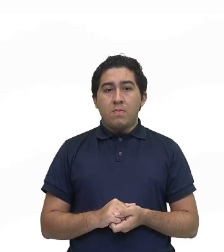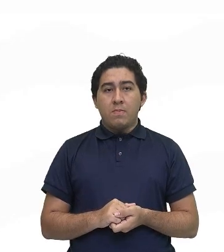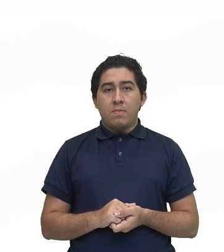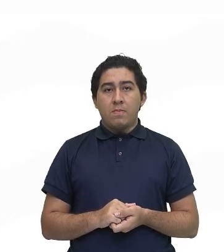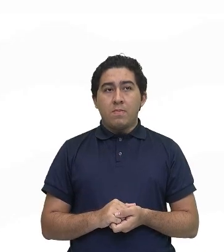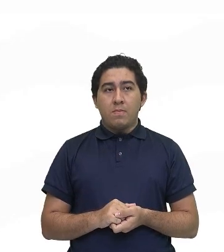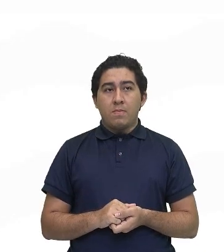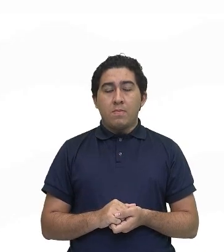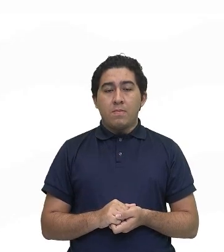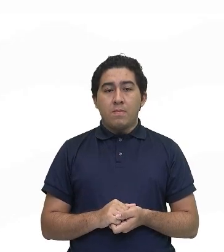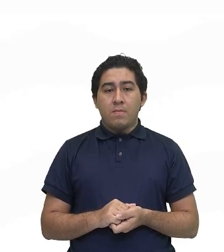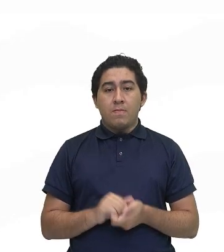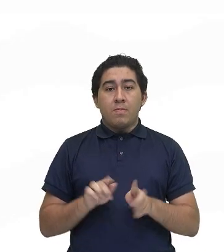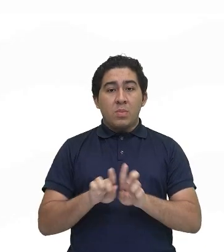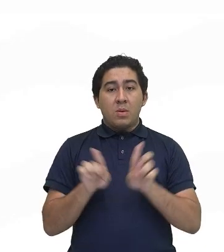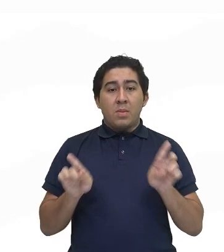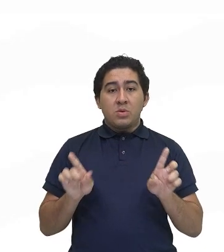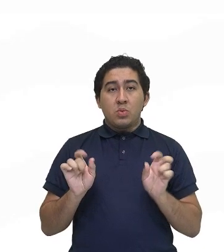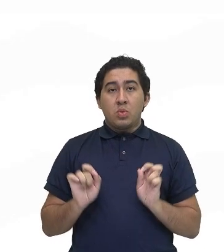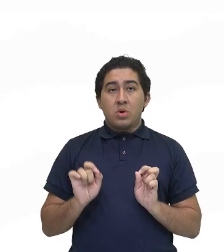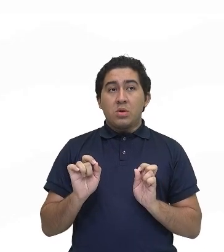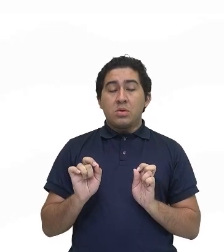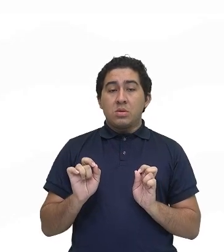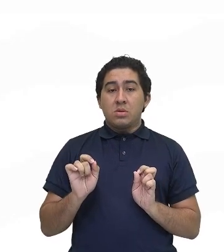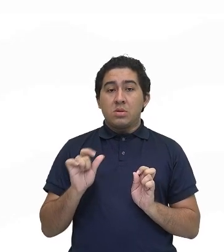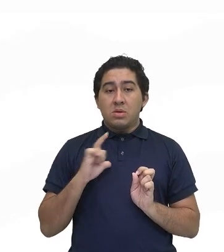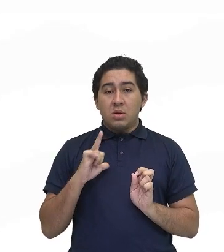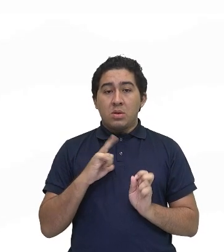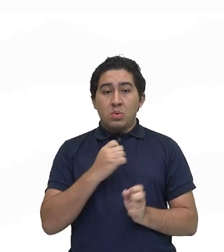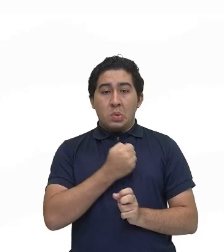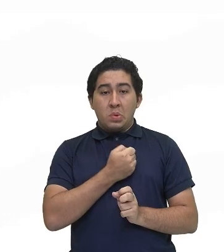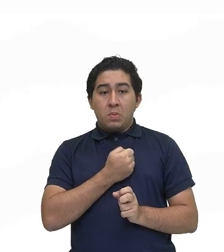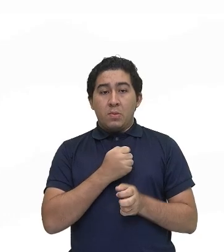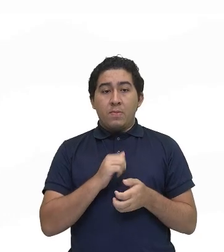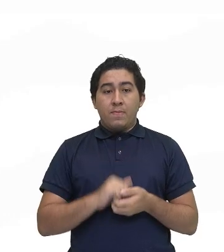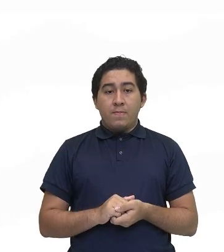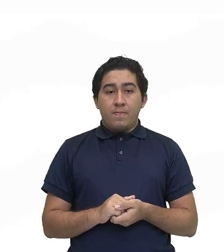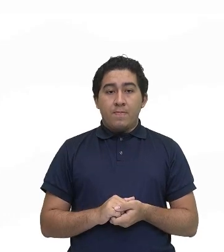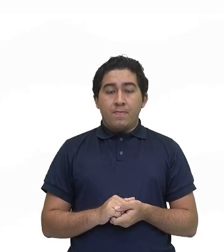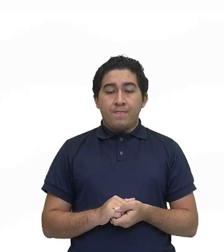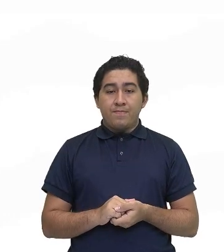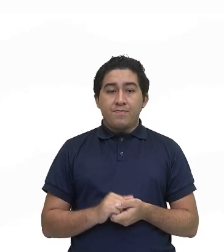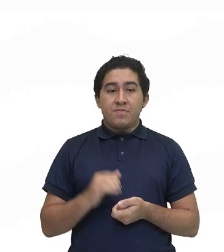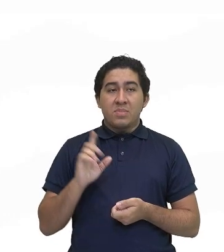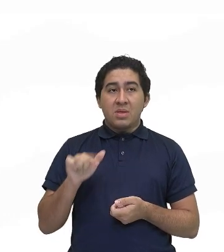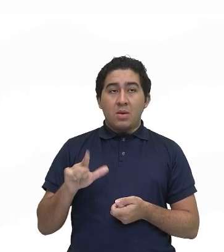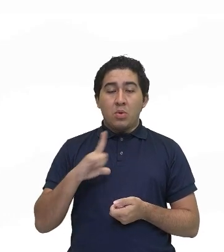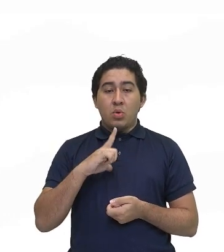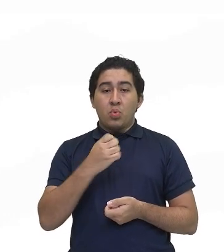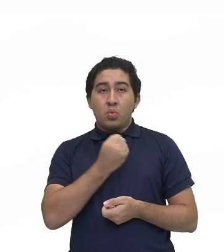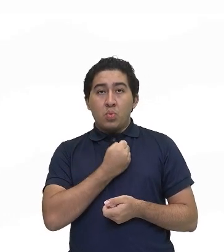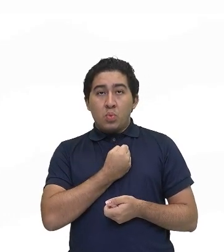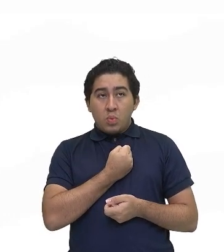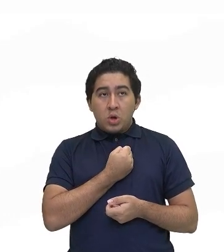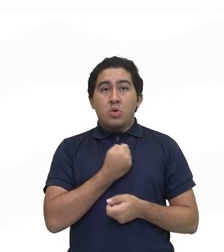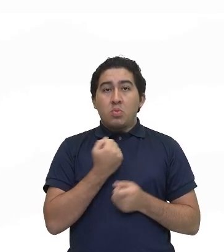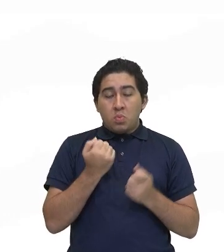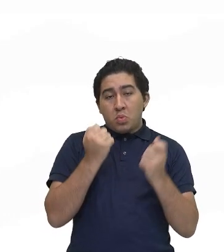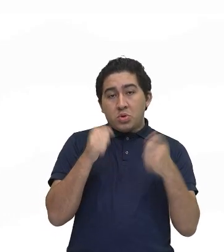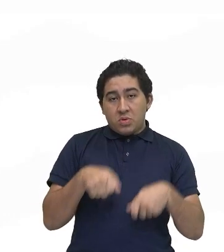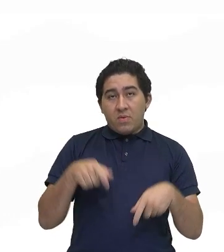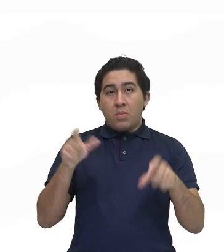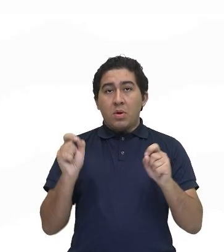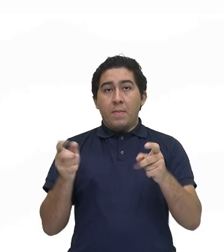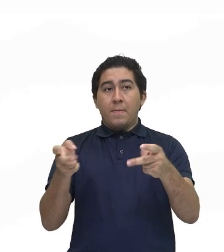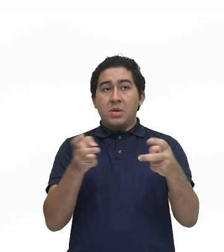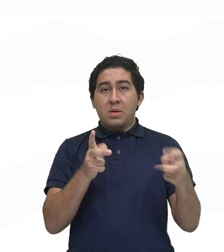Só que, o que está dizendo, ao arredondar, o critério mais comum é observar o